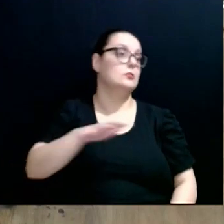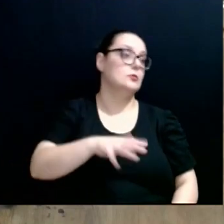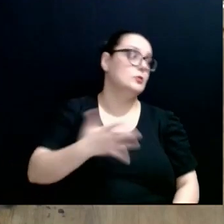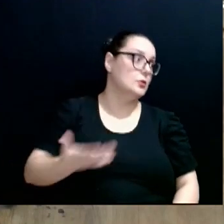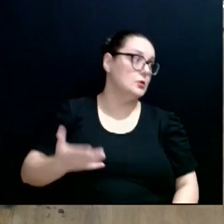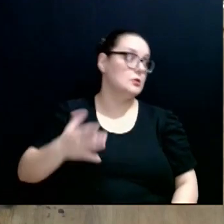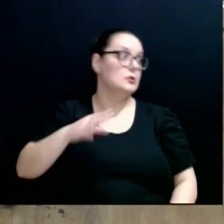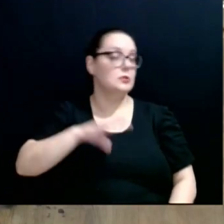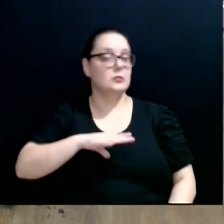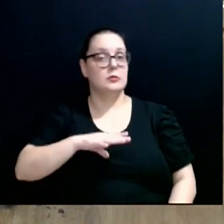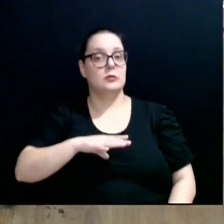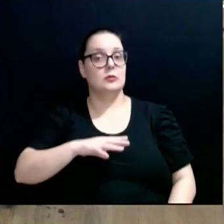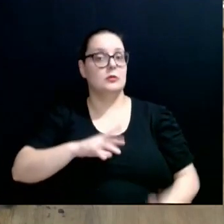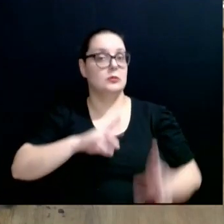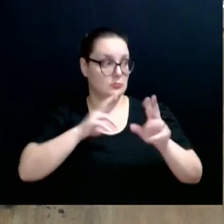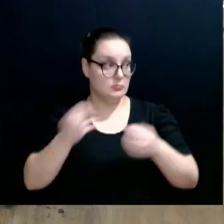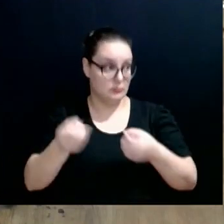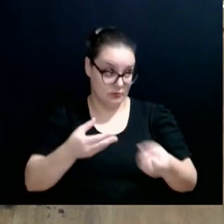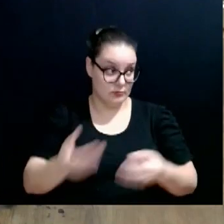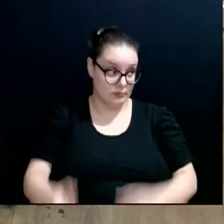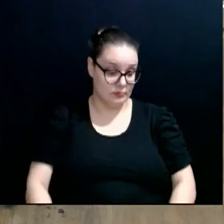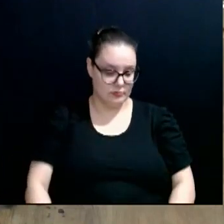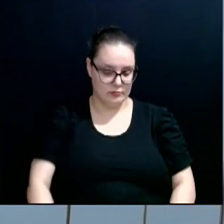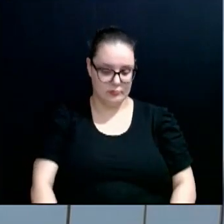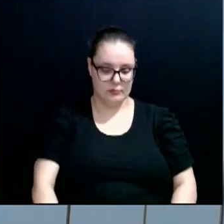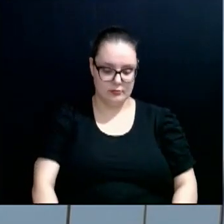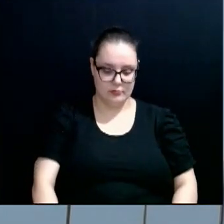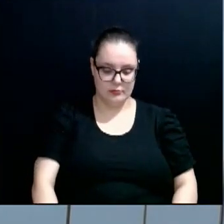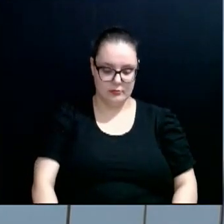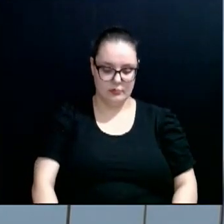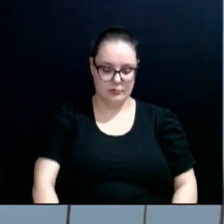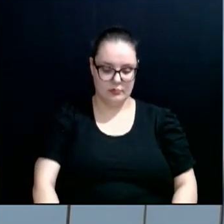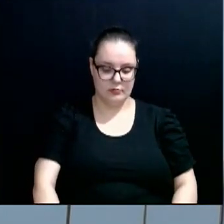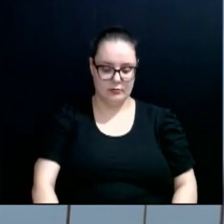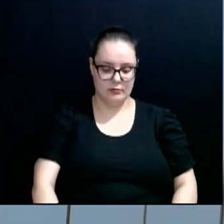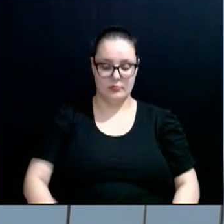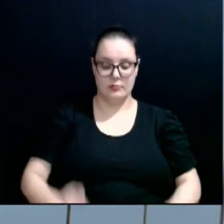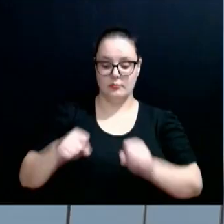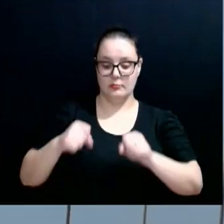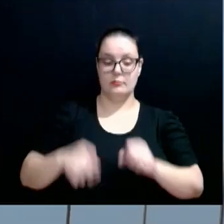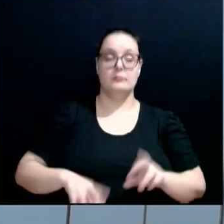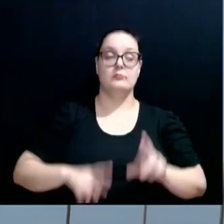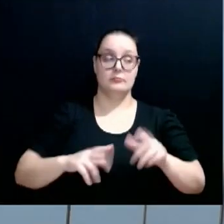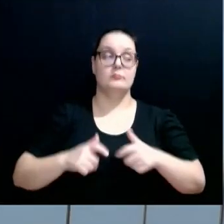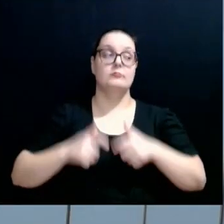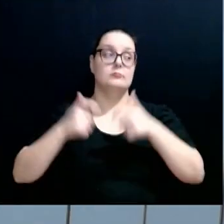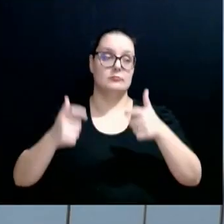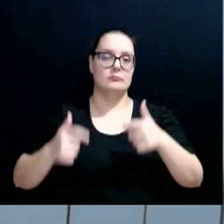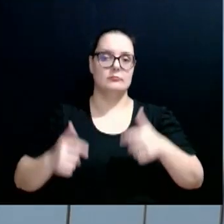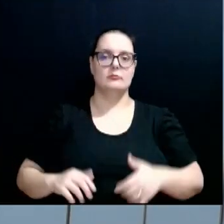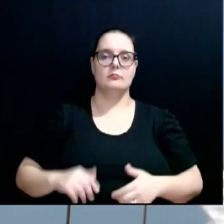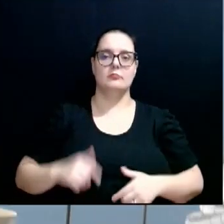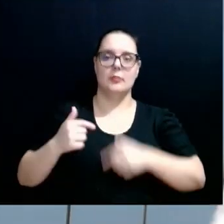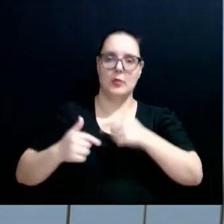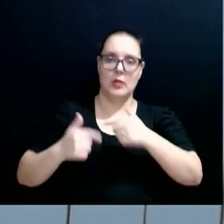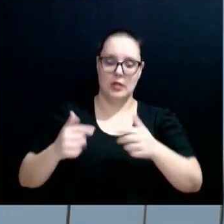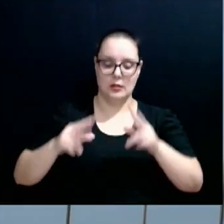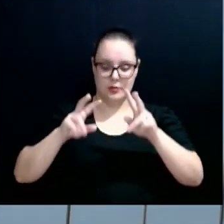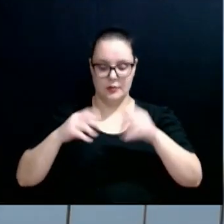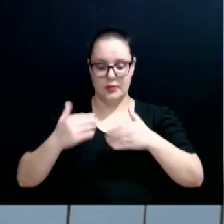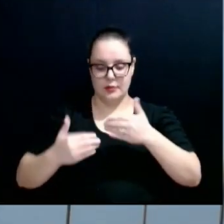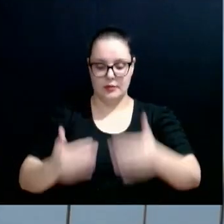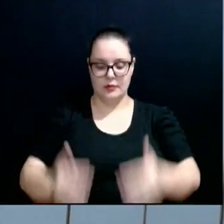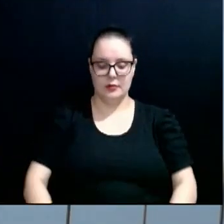expectativa renovada aí? É uma expectativa muito alta que gerou todo esse trabalho, todo esse tema, todos esses questionamentos.